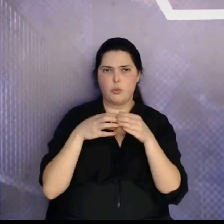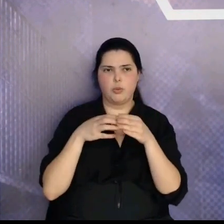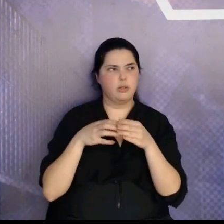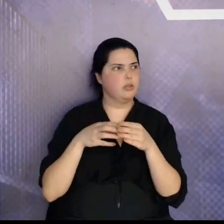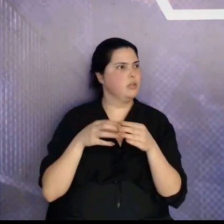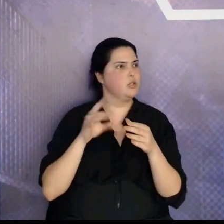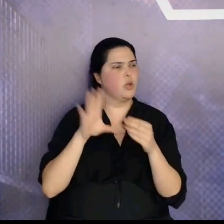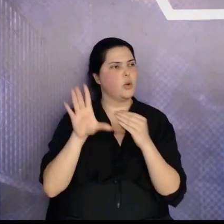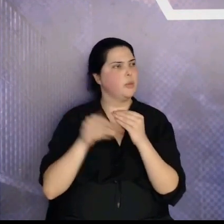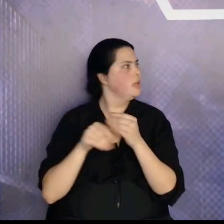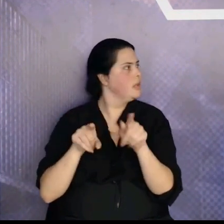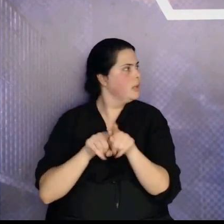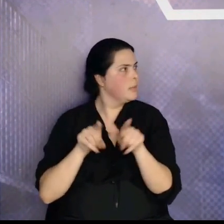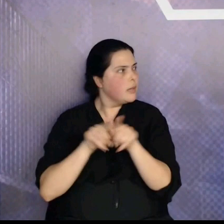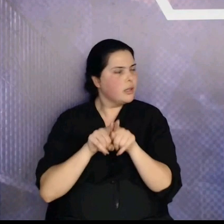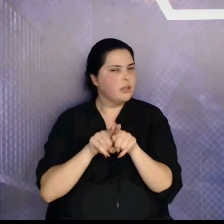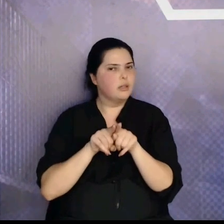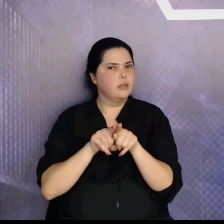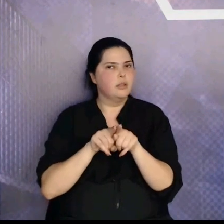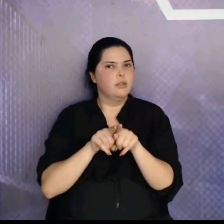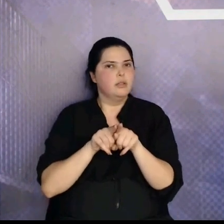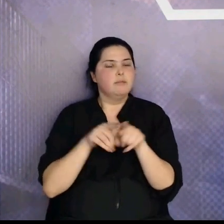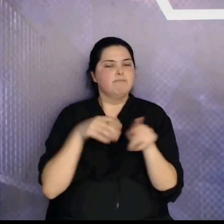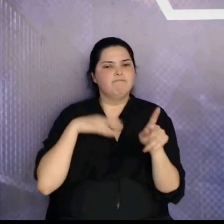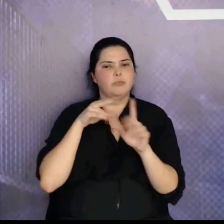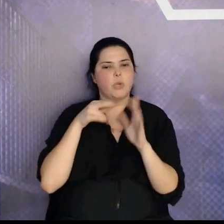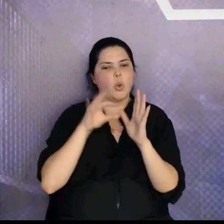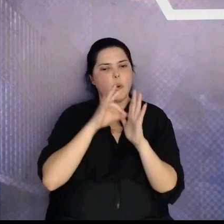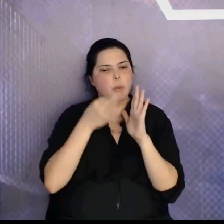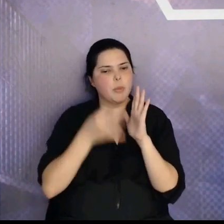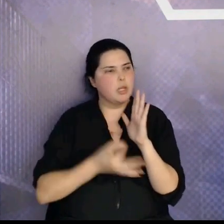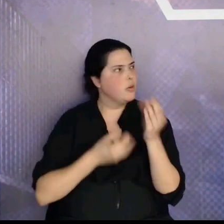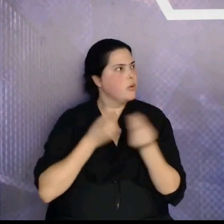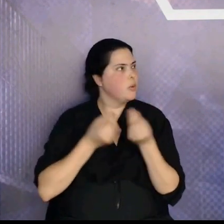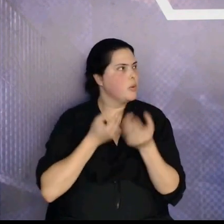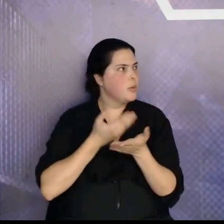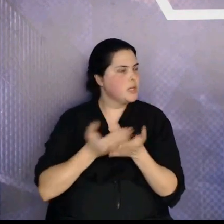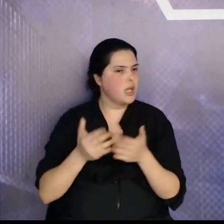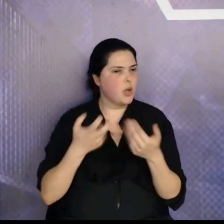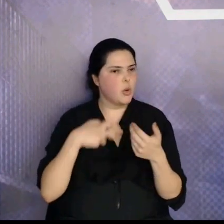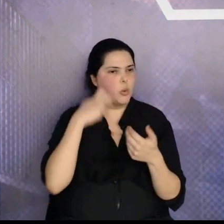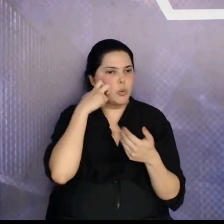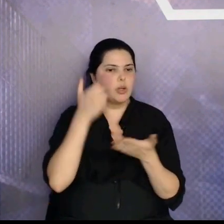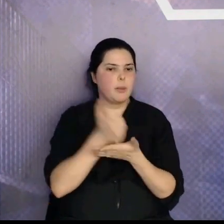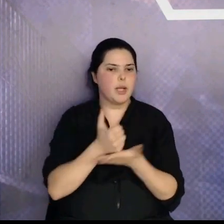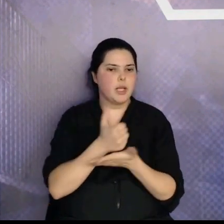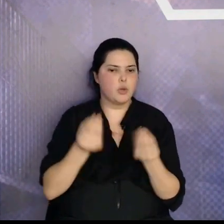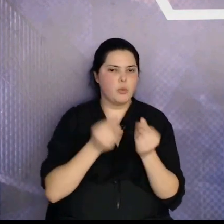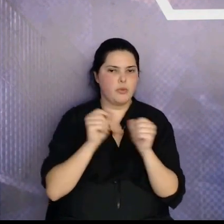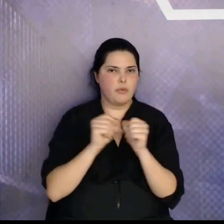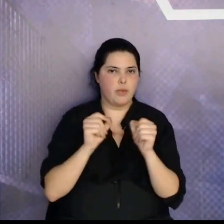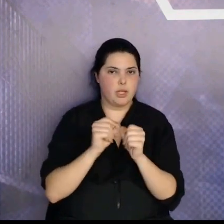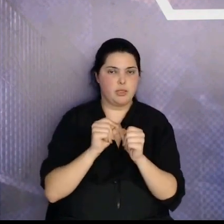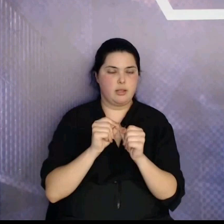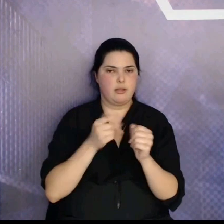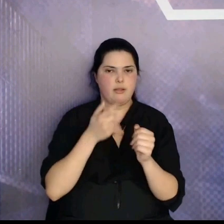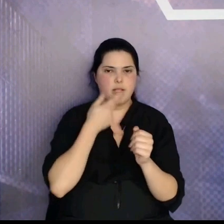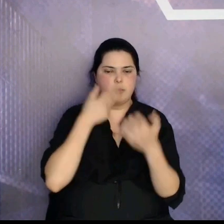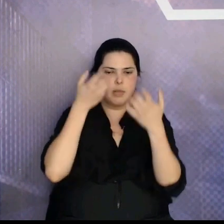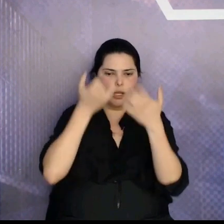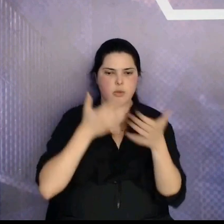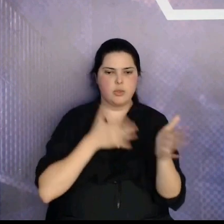Só para complementar, assim, né, da minha visão, como começar essa cultura de base? Gente falando sobre